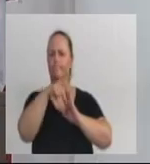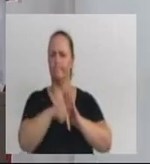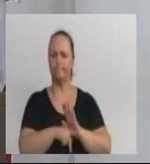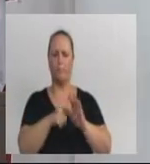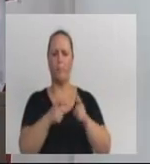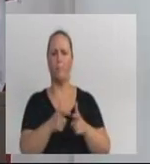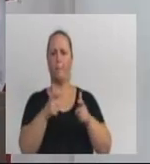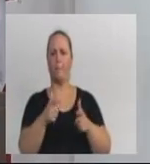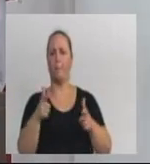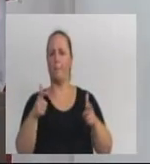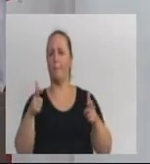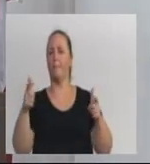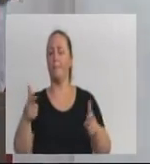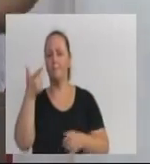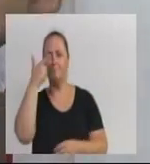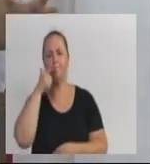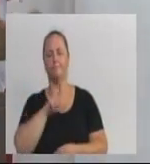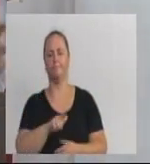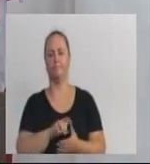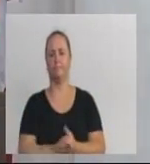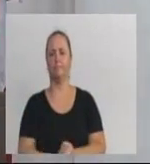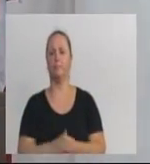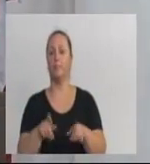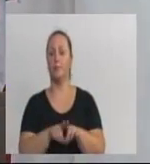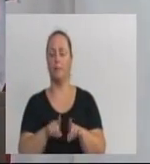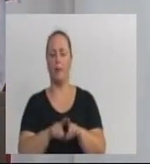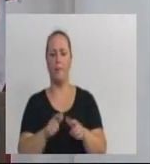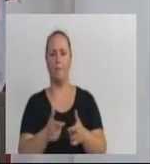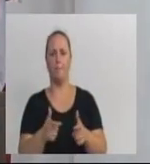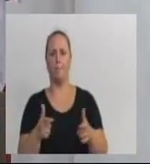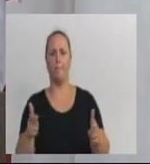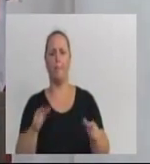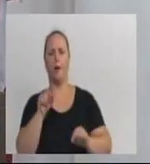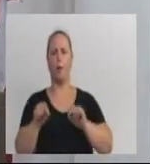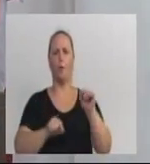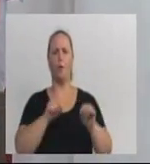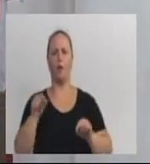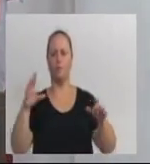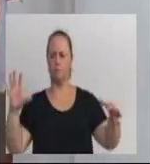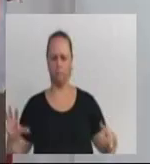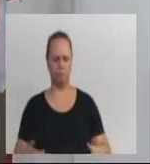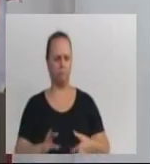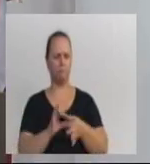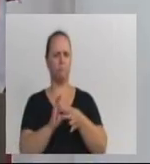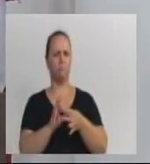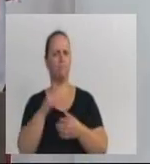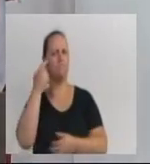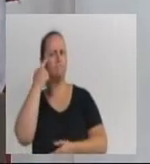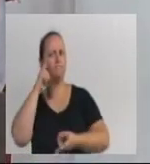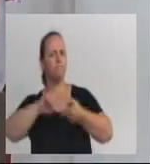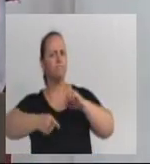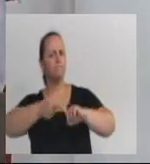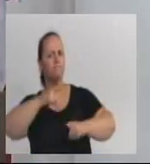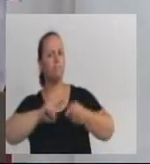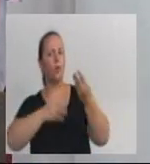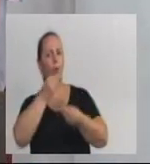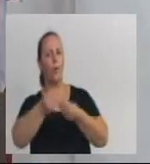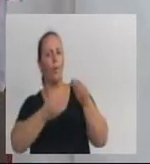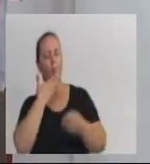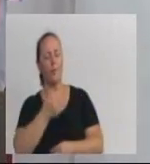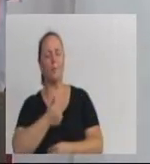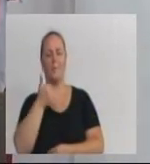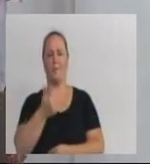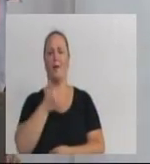que cresça no sentido de trazer em conjunto as soluções que podem ser dadas entre município